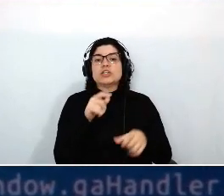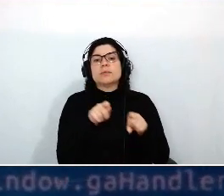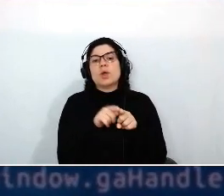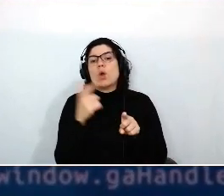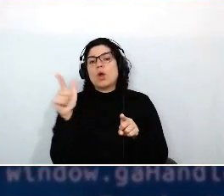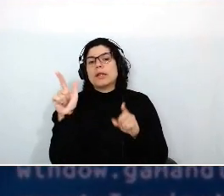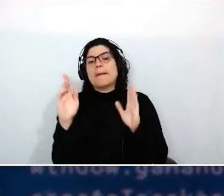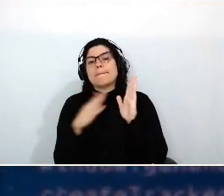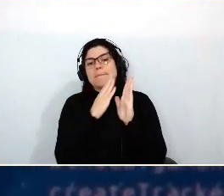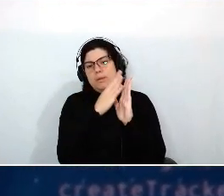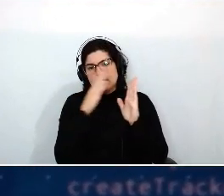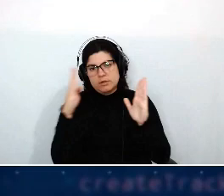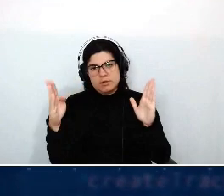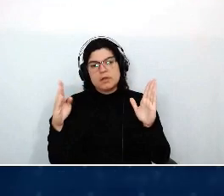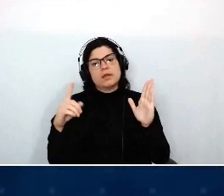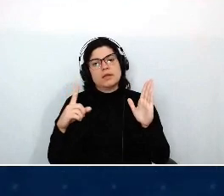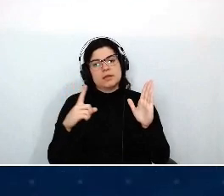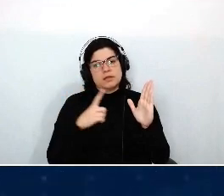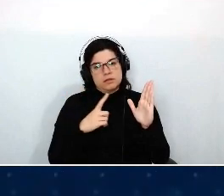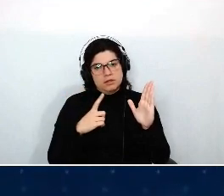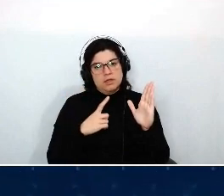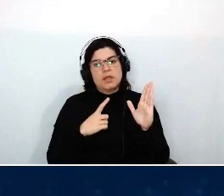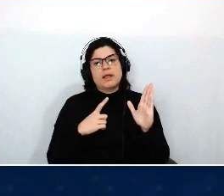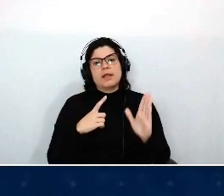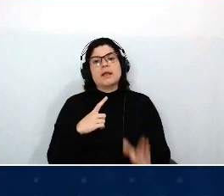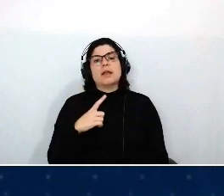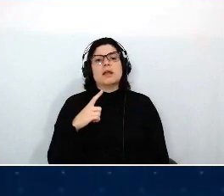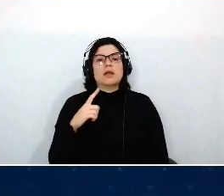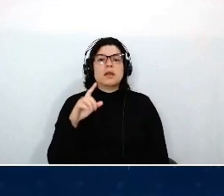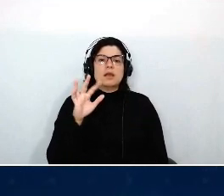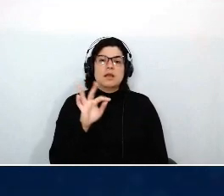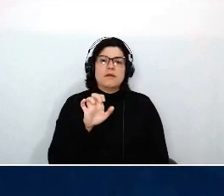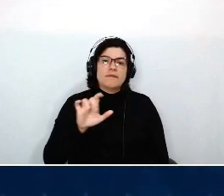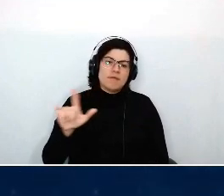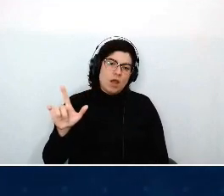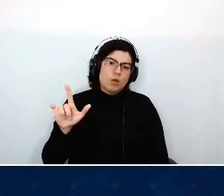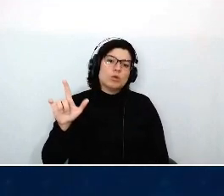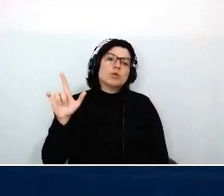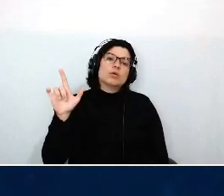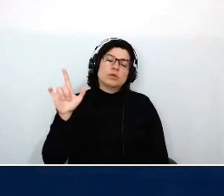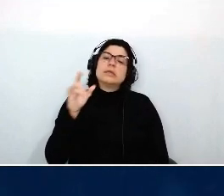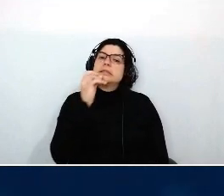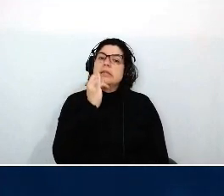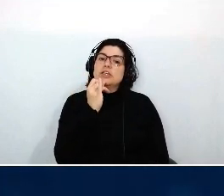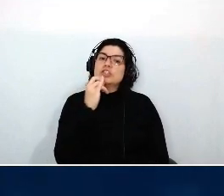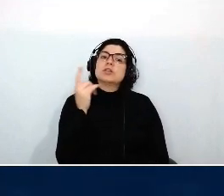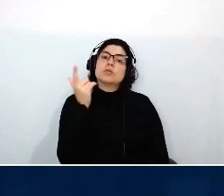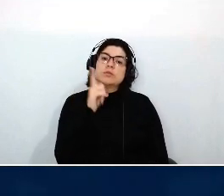Fell test, você dá um require nela, e você começa a definir testes com essa dev test. E